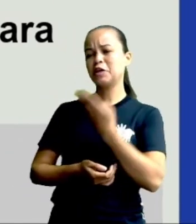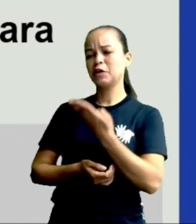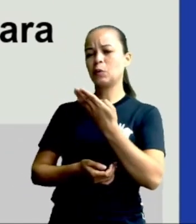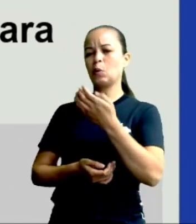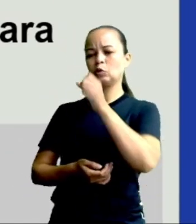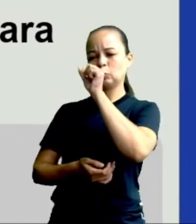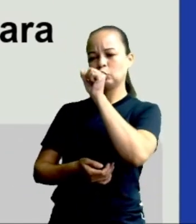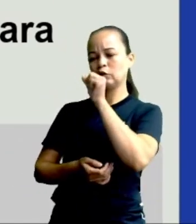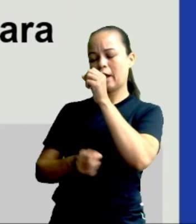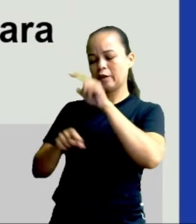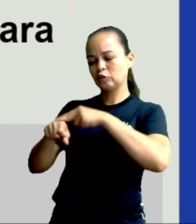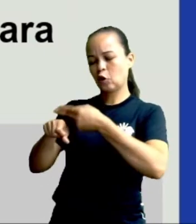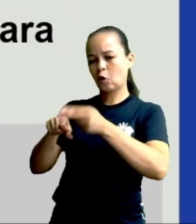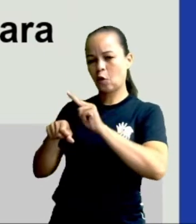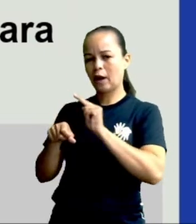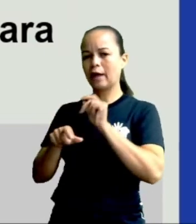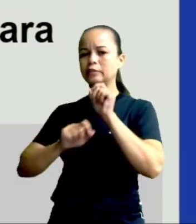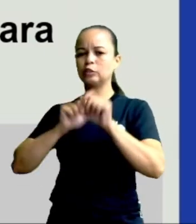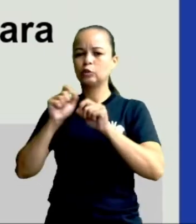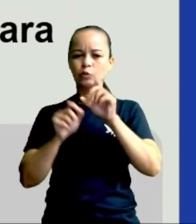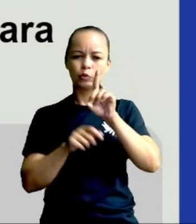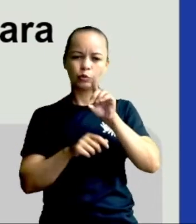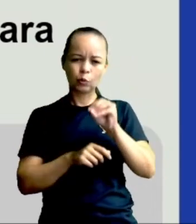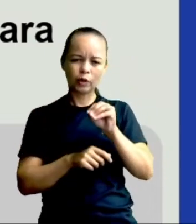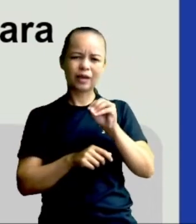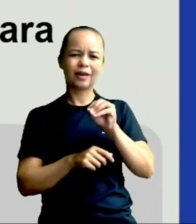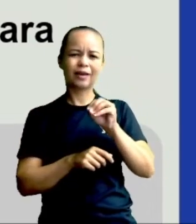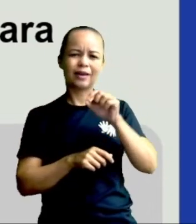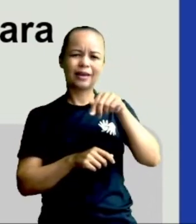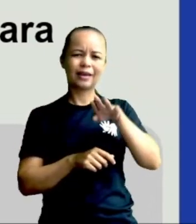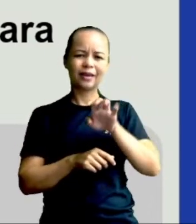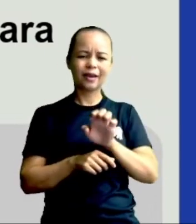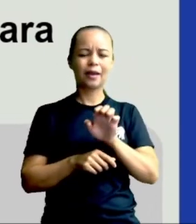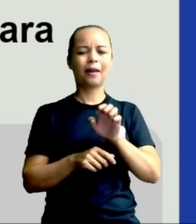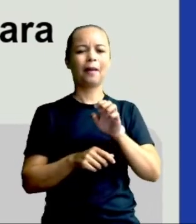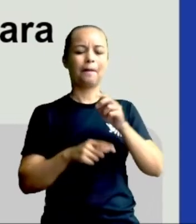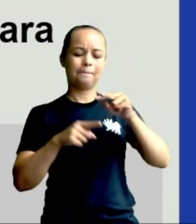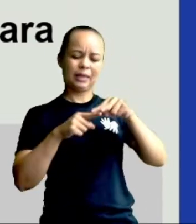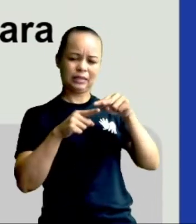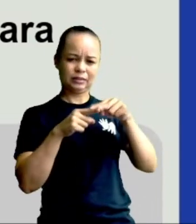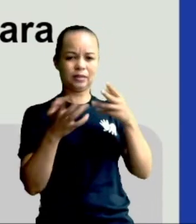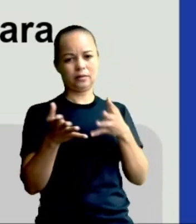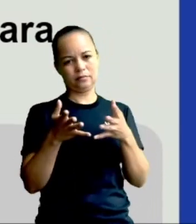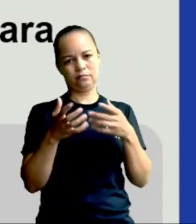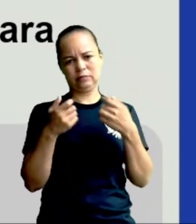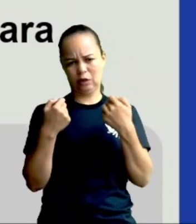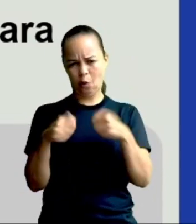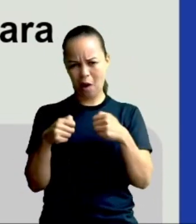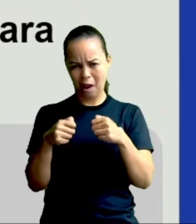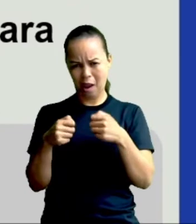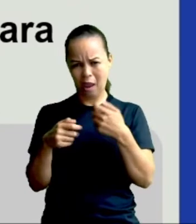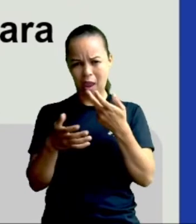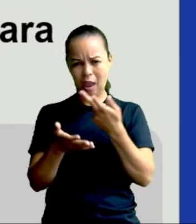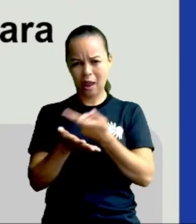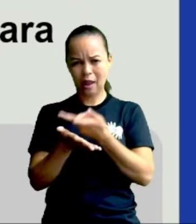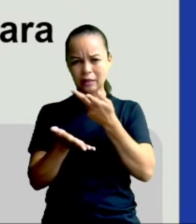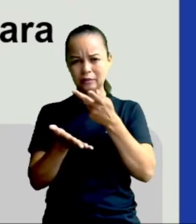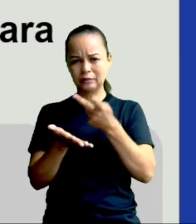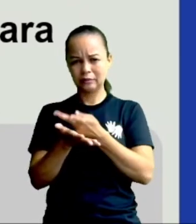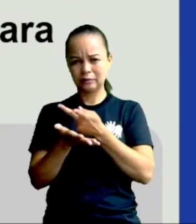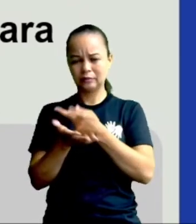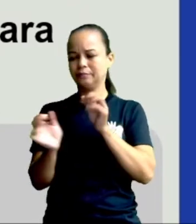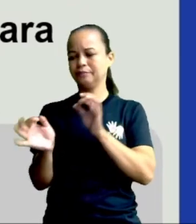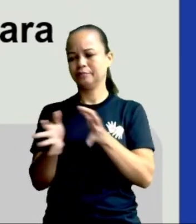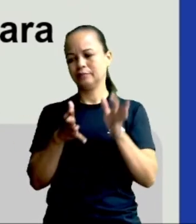Isso é correto não não é correto o correto é nós utilizarmos a preposição a como